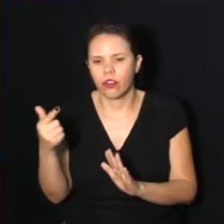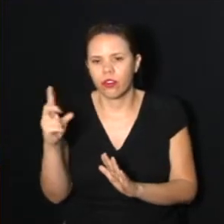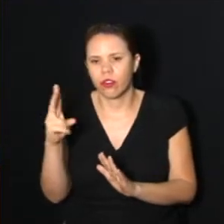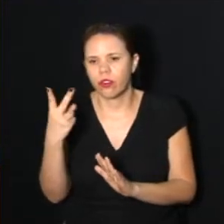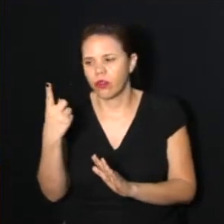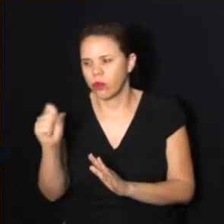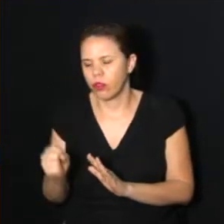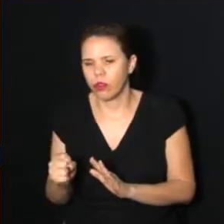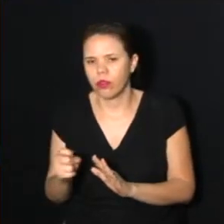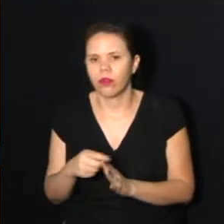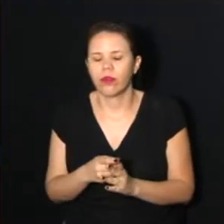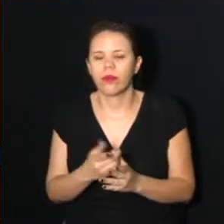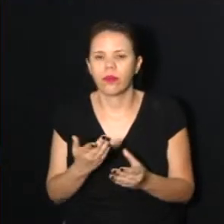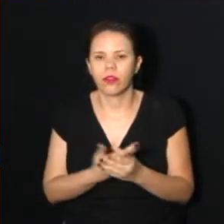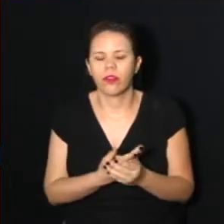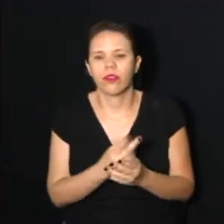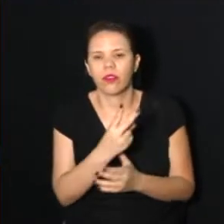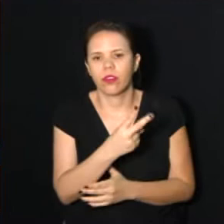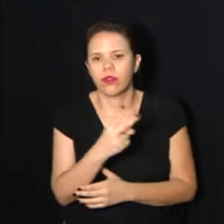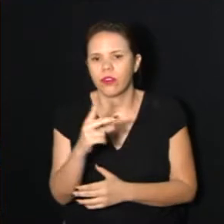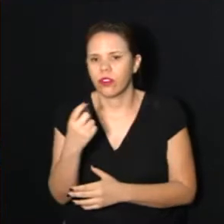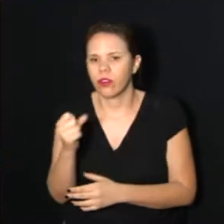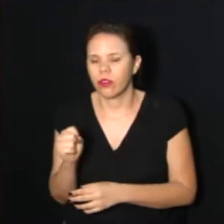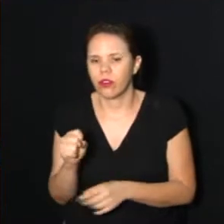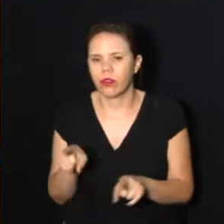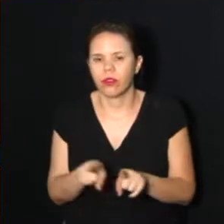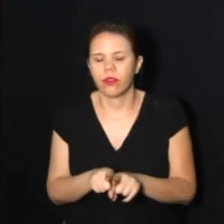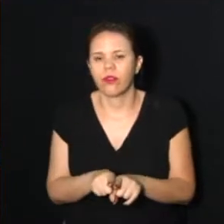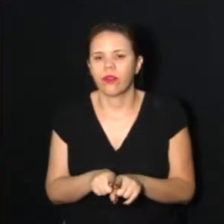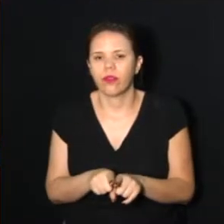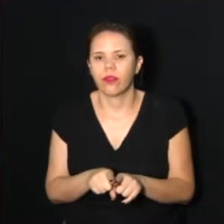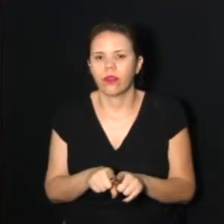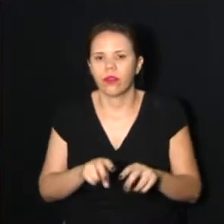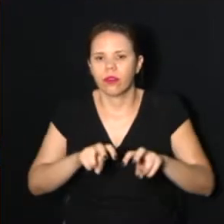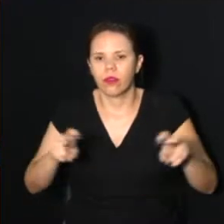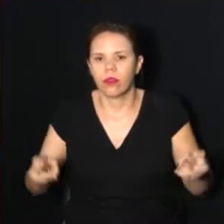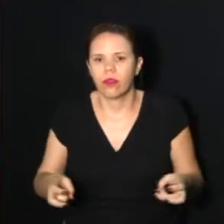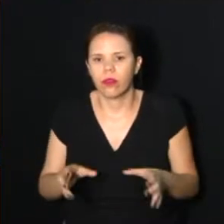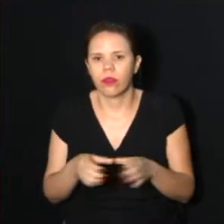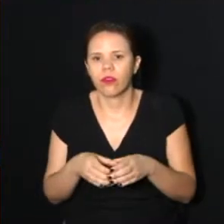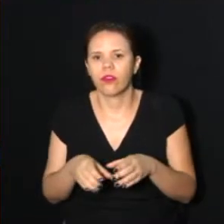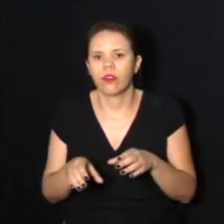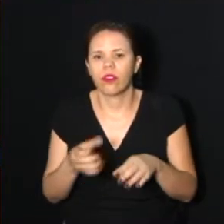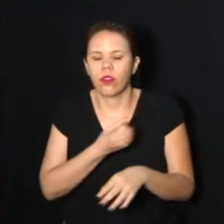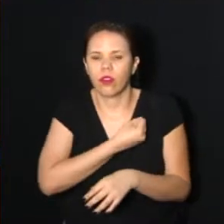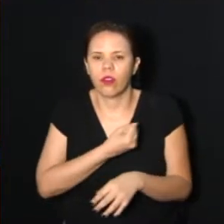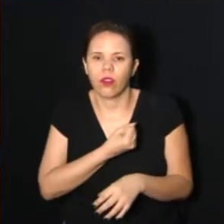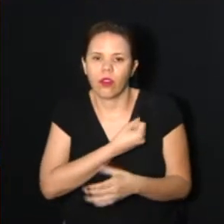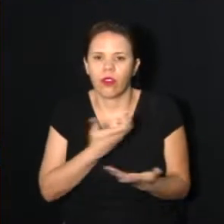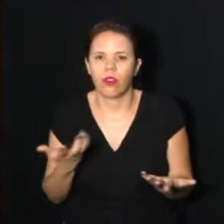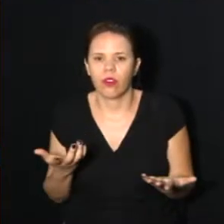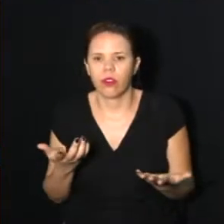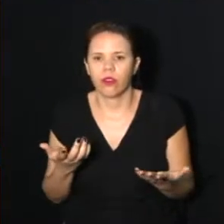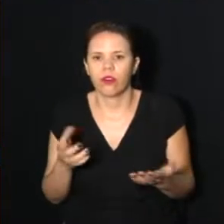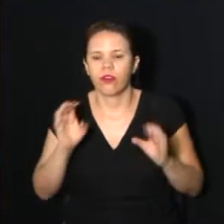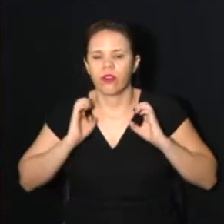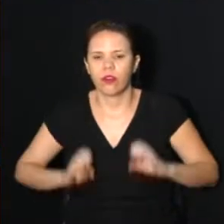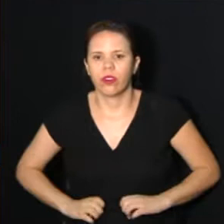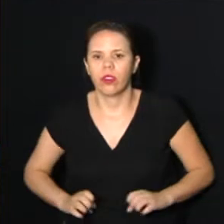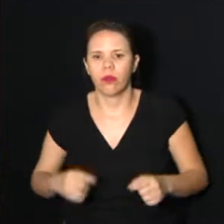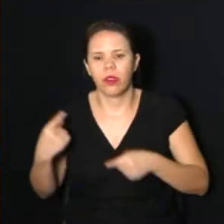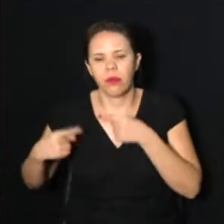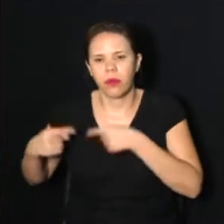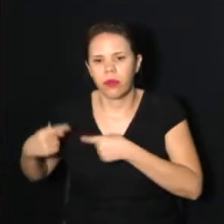processo 228.684, de autoria da mesa da Câmara, que dispõe sobre a criação do Código de Ética Parlamentar e sobre o decoro parlamentar e das